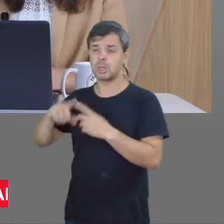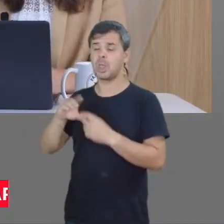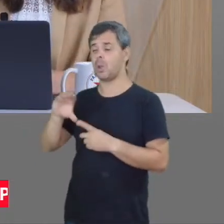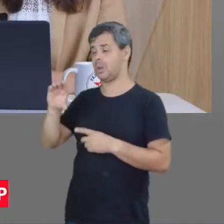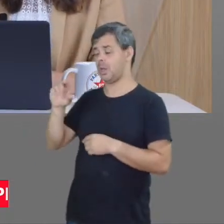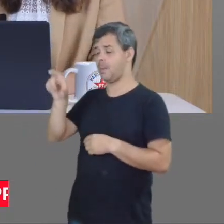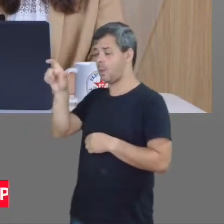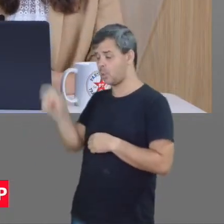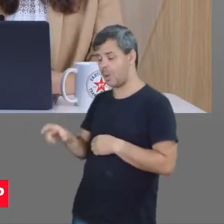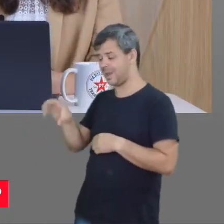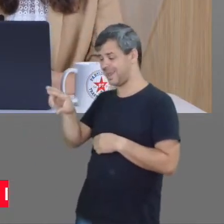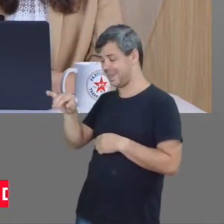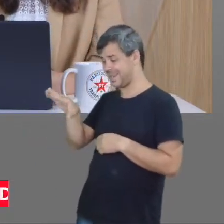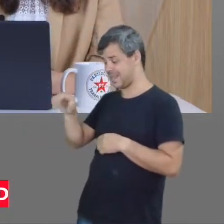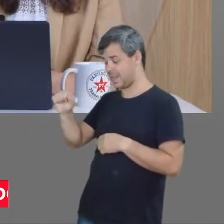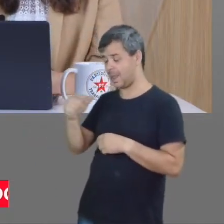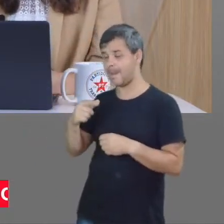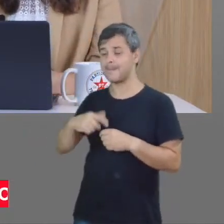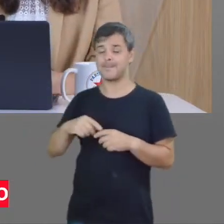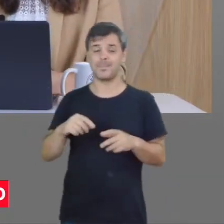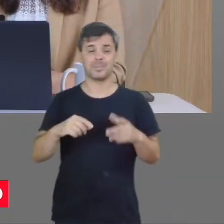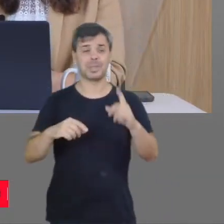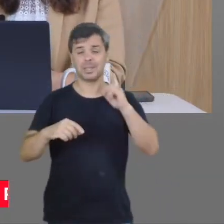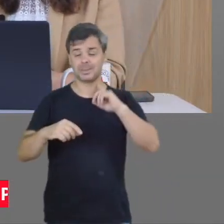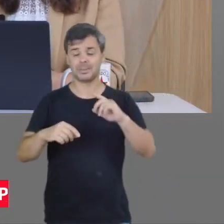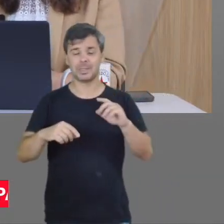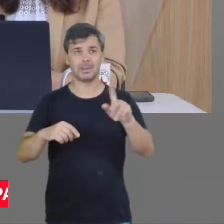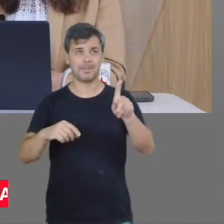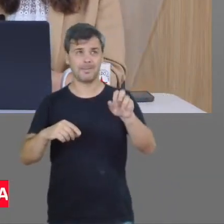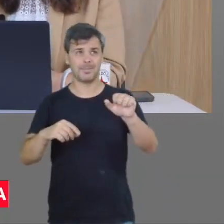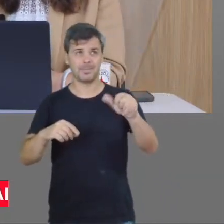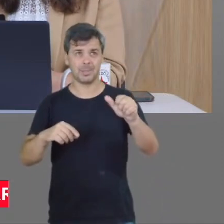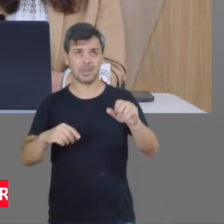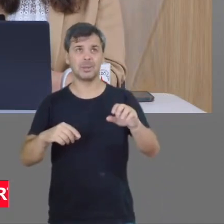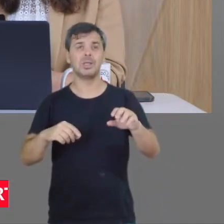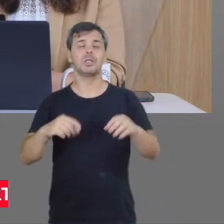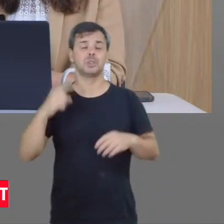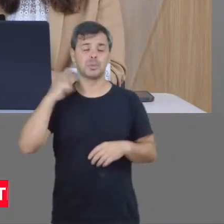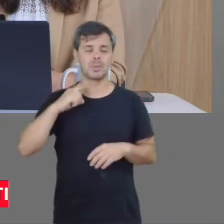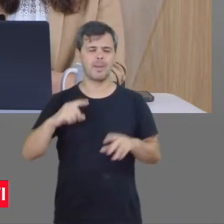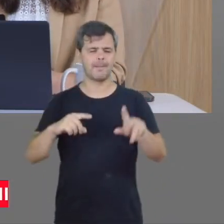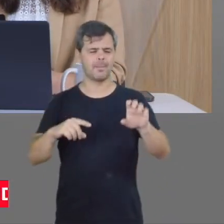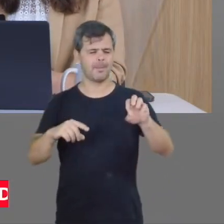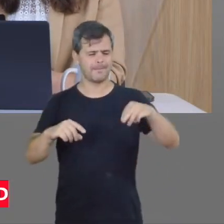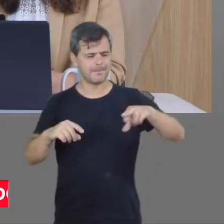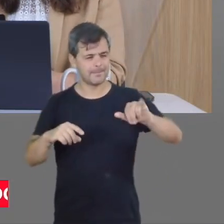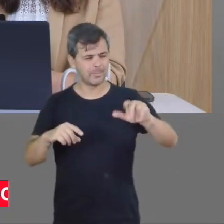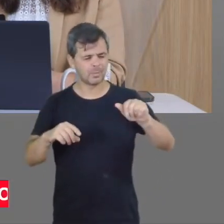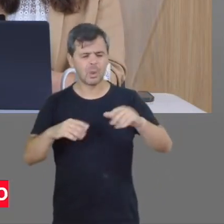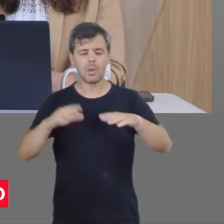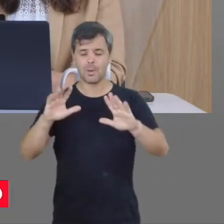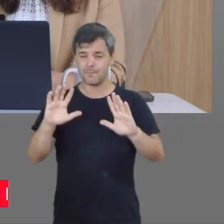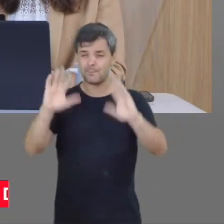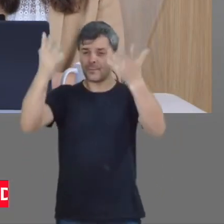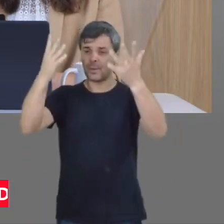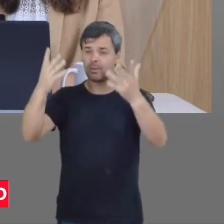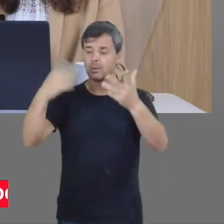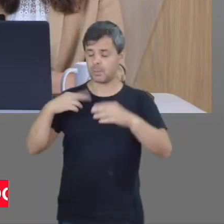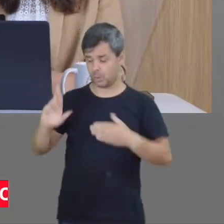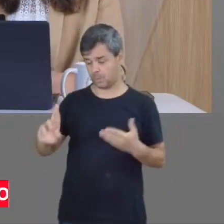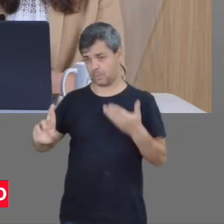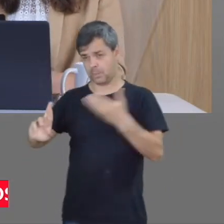Silveira, presidente estadual do PCdoB de Minas, o Adson Ribeiro. Então, foi uma festa grande e muito